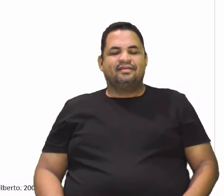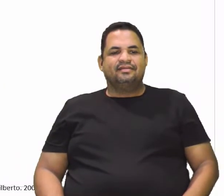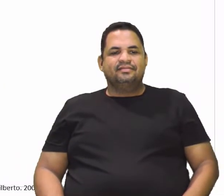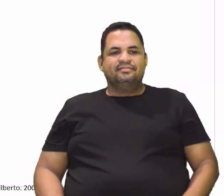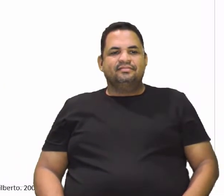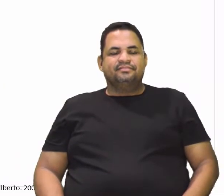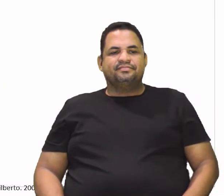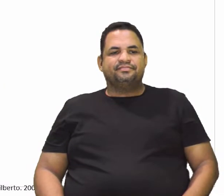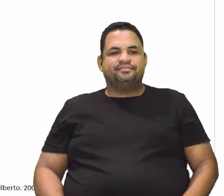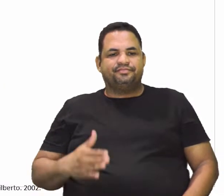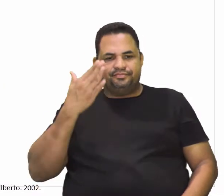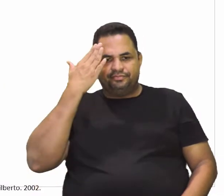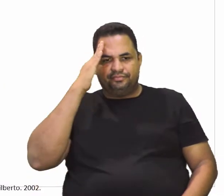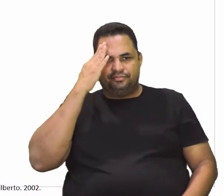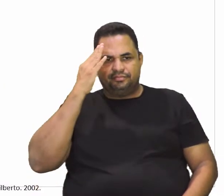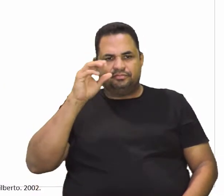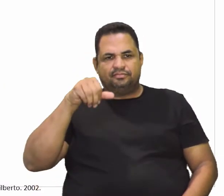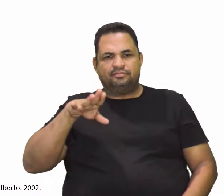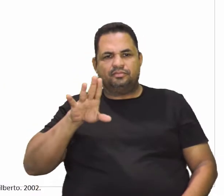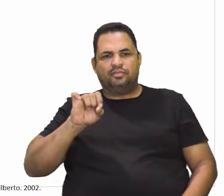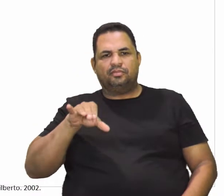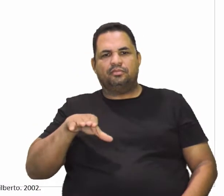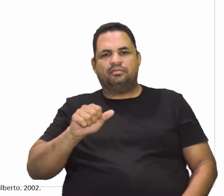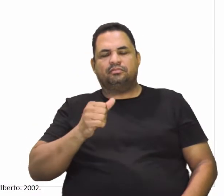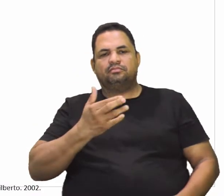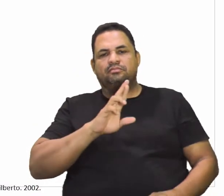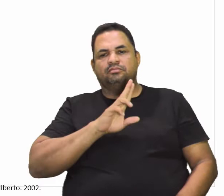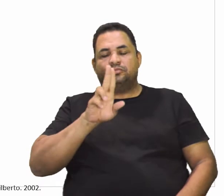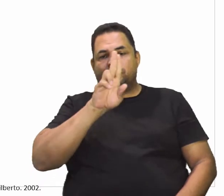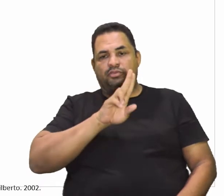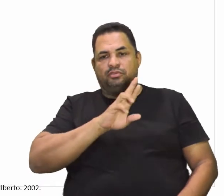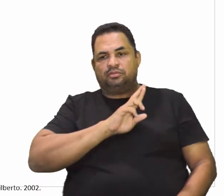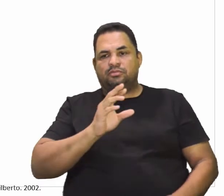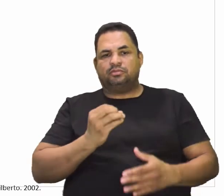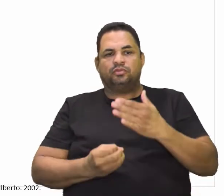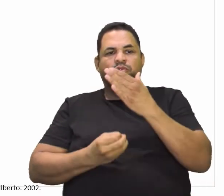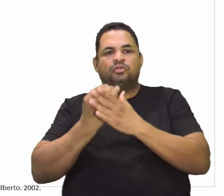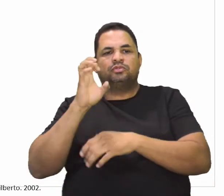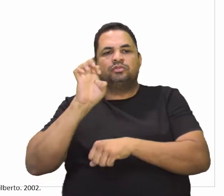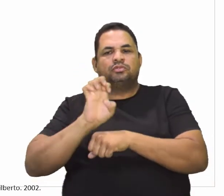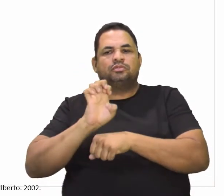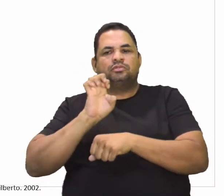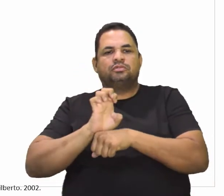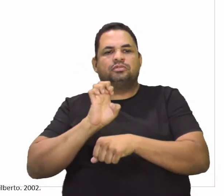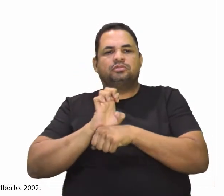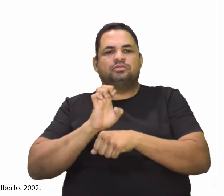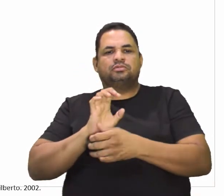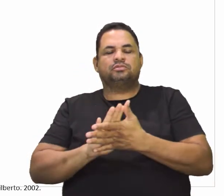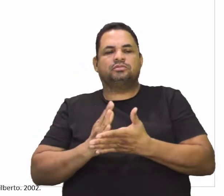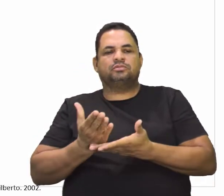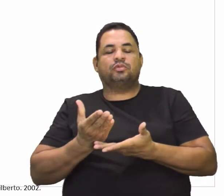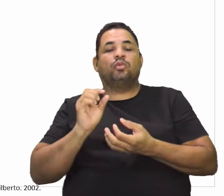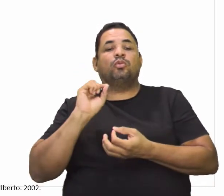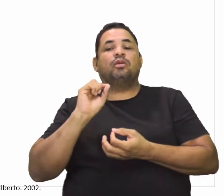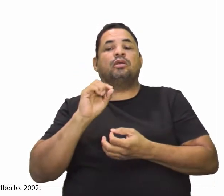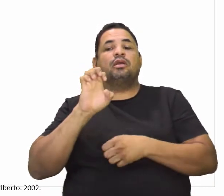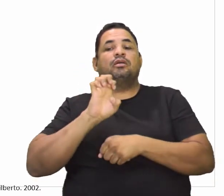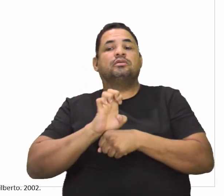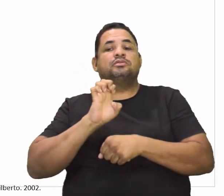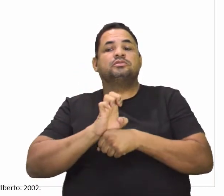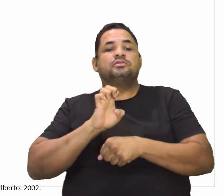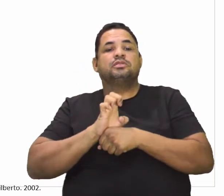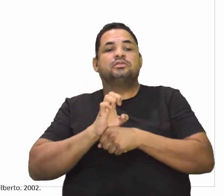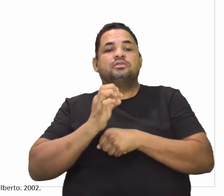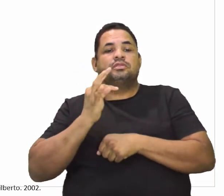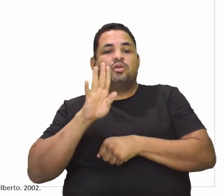para nós entendermos Maomé. Maomé, através da religião, criou o Estado teocrático. O que é um Estado